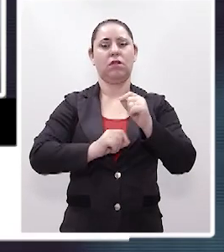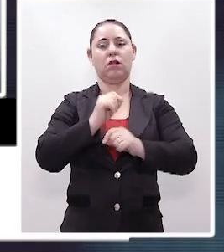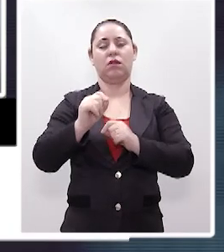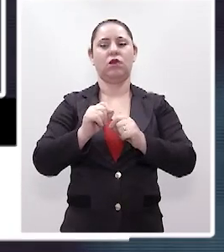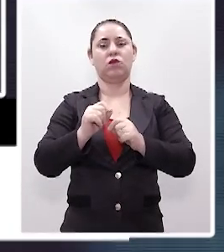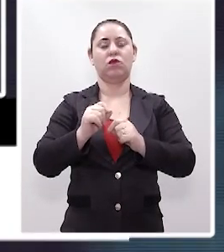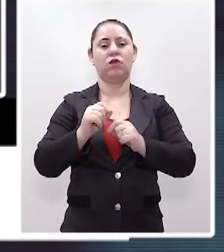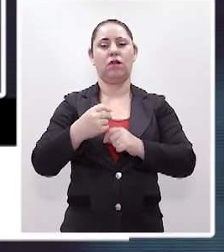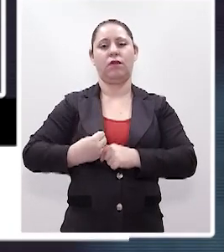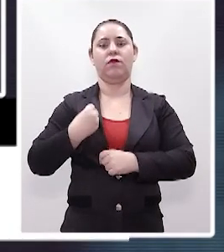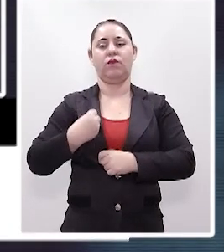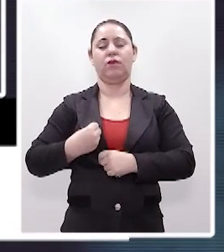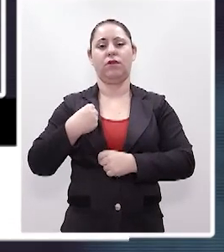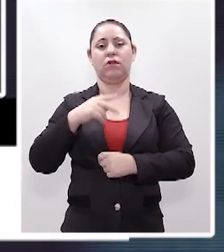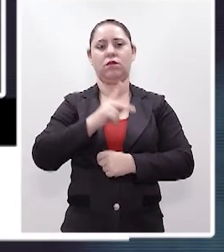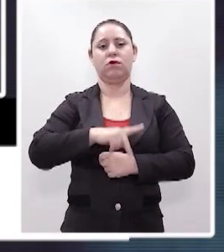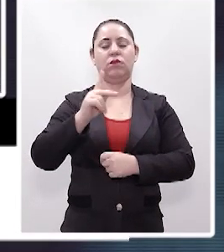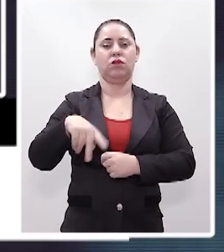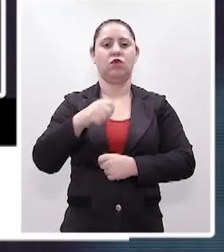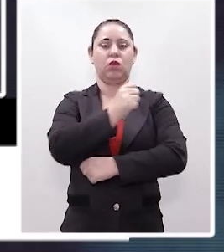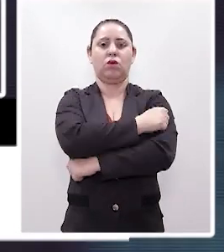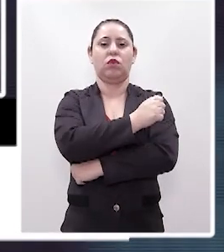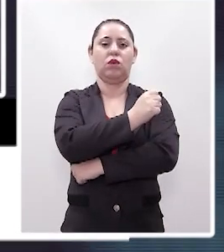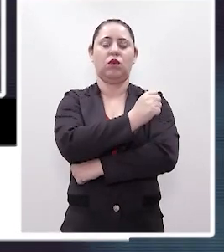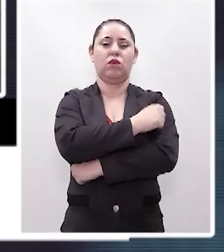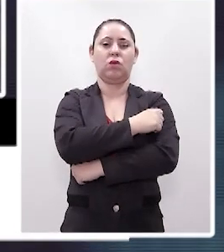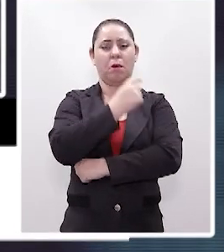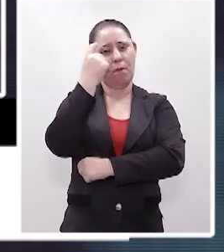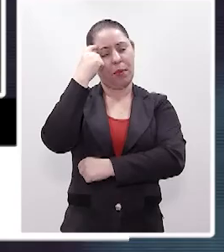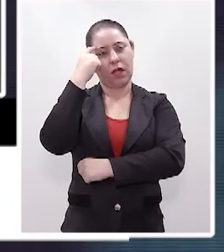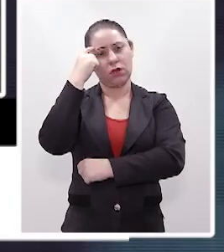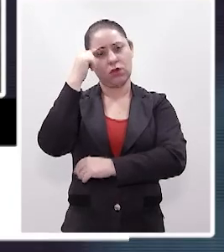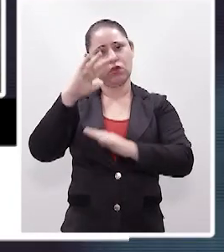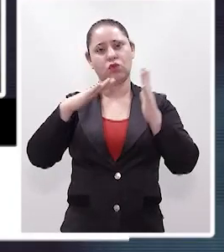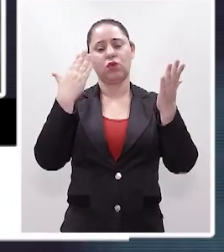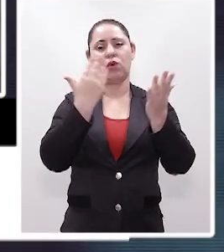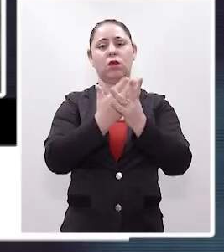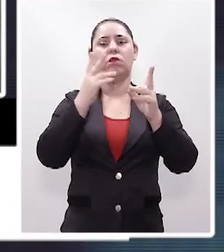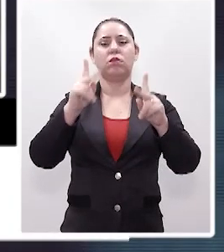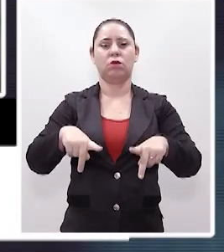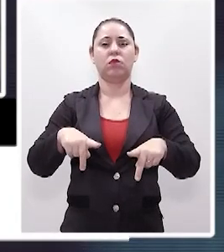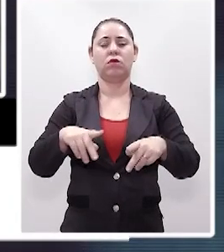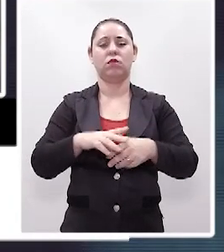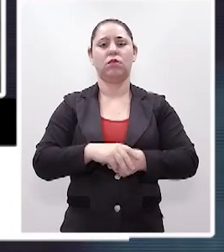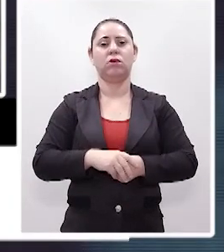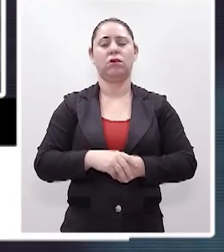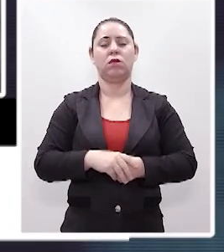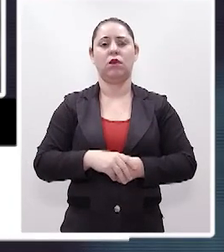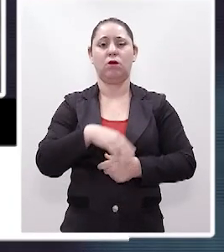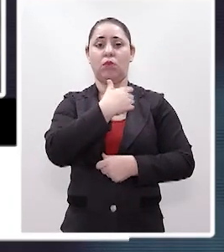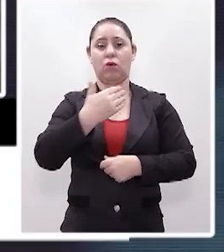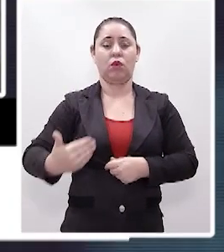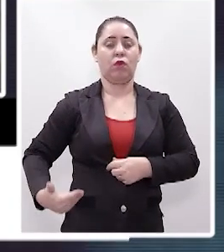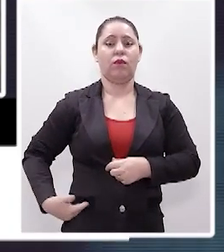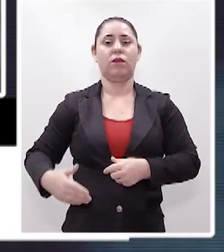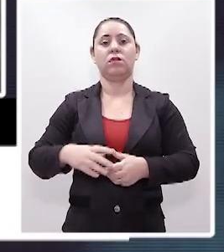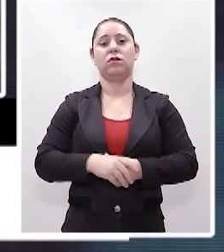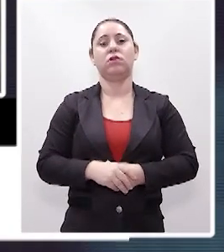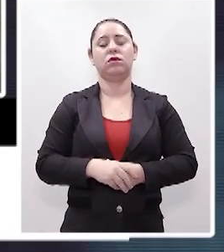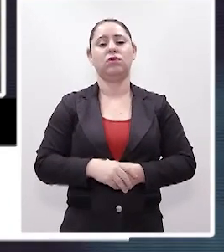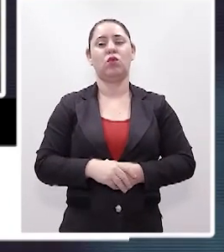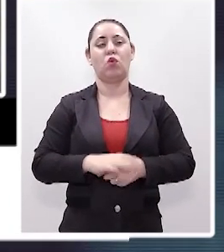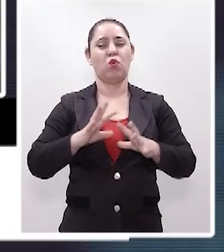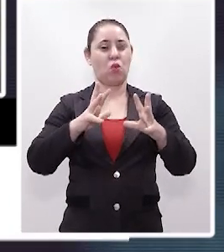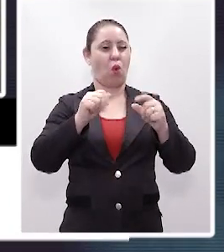na rotina dos professores, dos alunos, imagina numa escola pública, como que isso, para um governo todo,